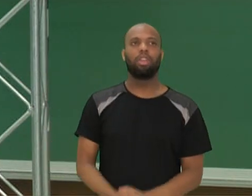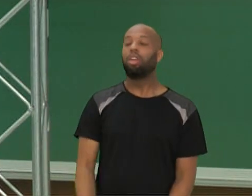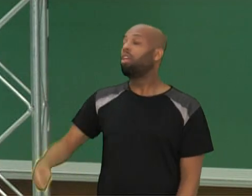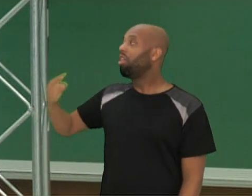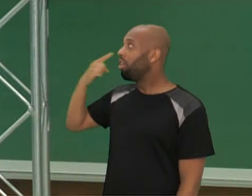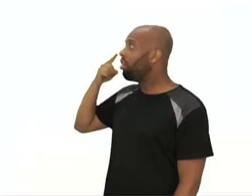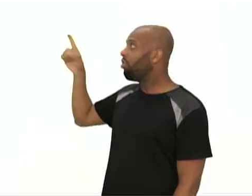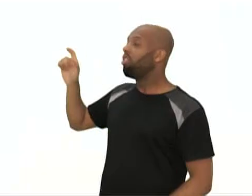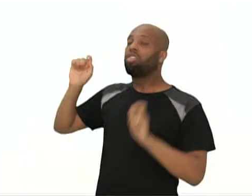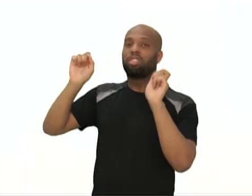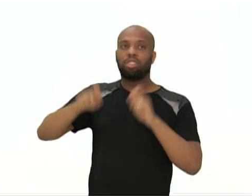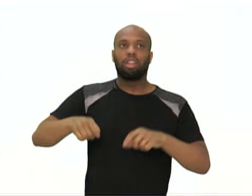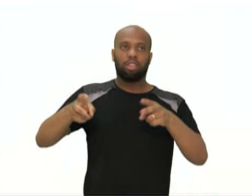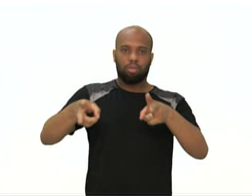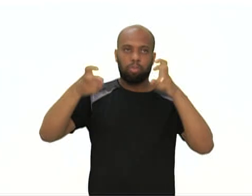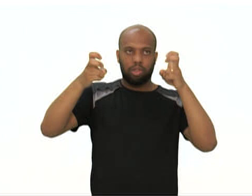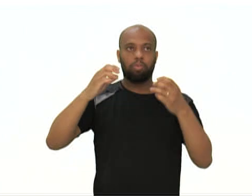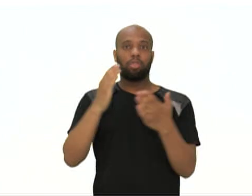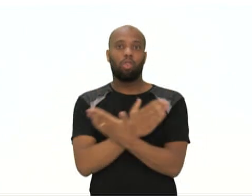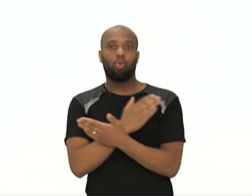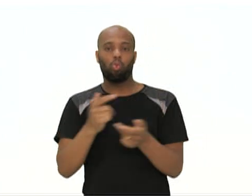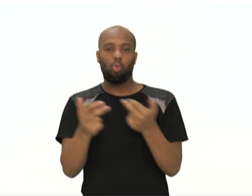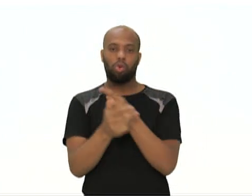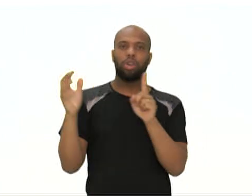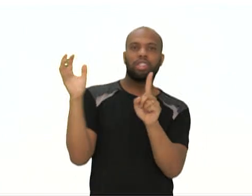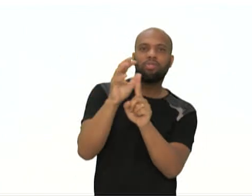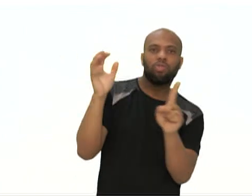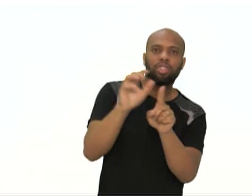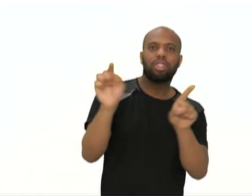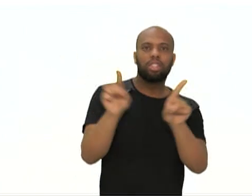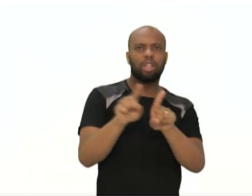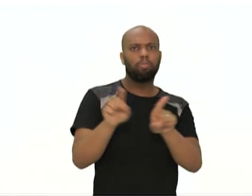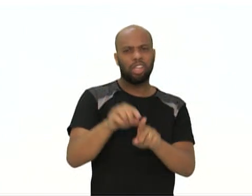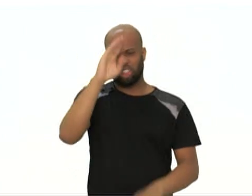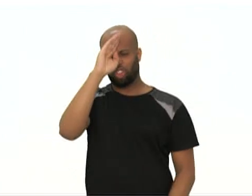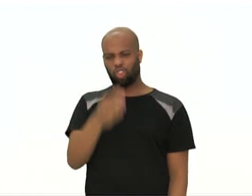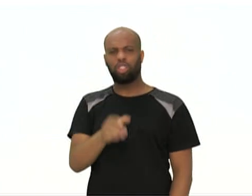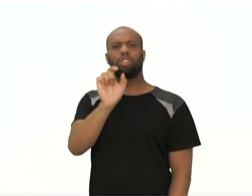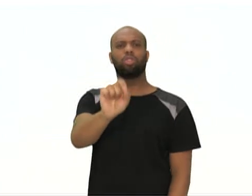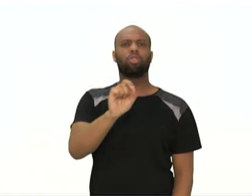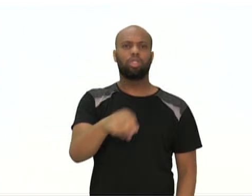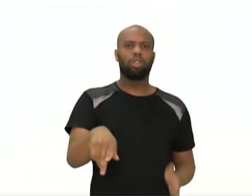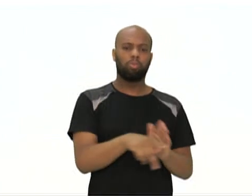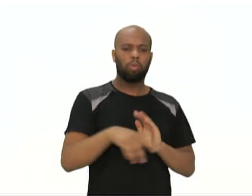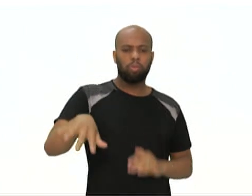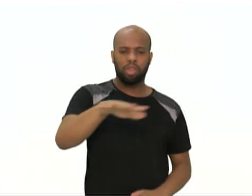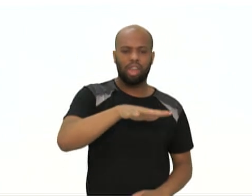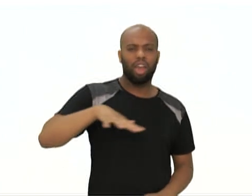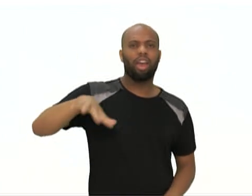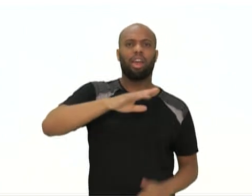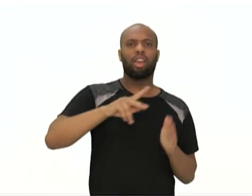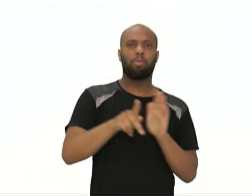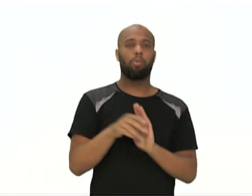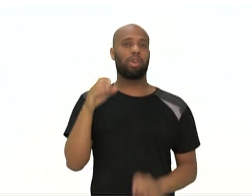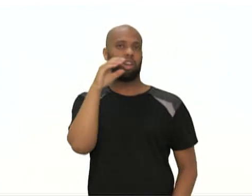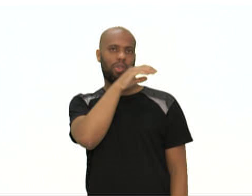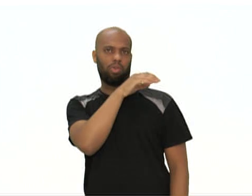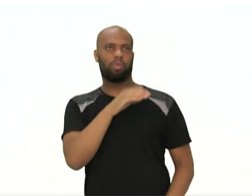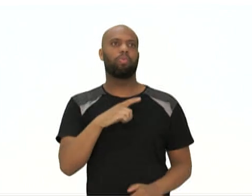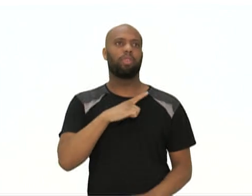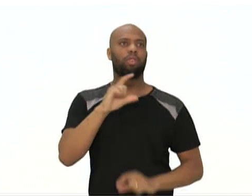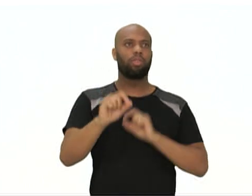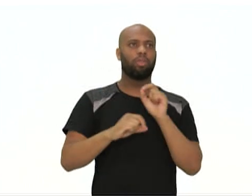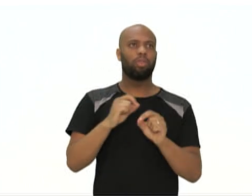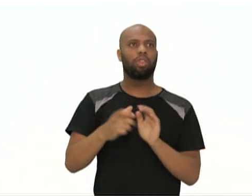gente pode observar alguns dos fatores que vão influenciar diretamente nas ilhas de calor.